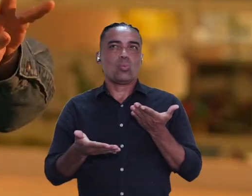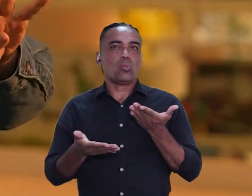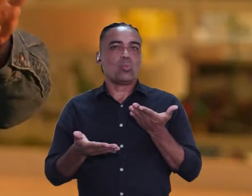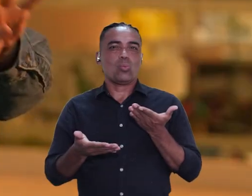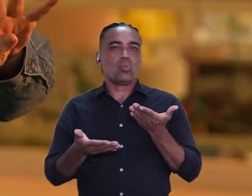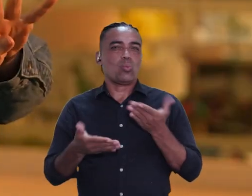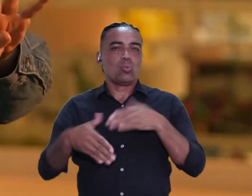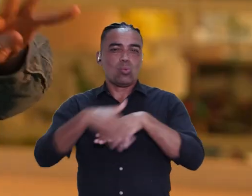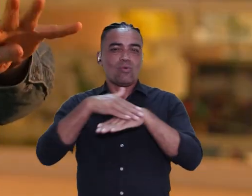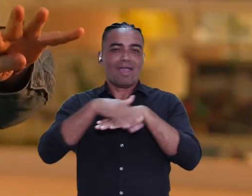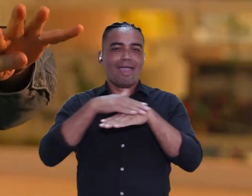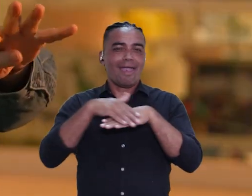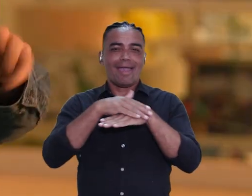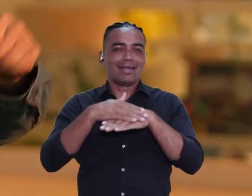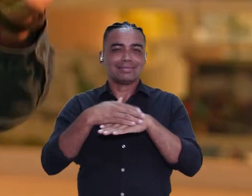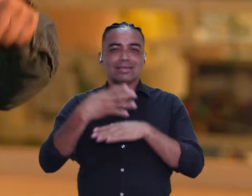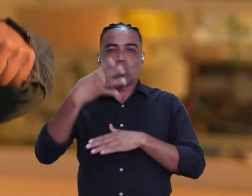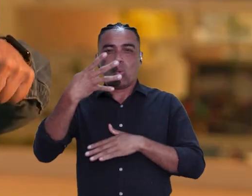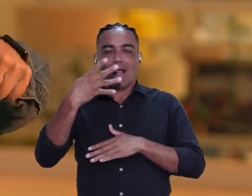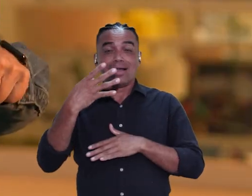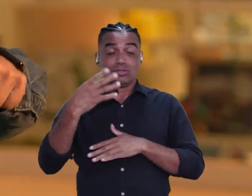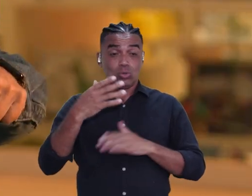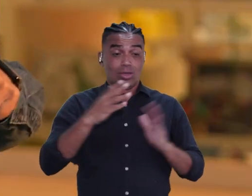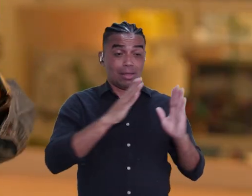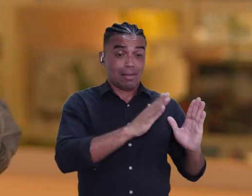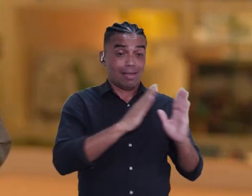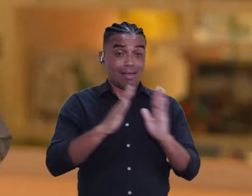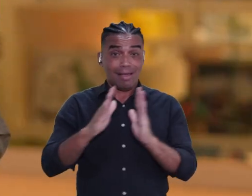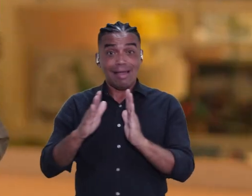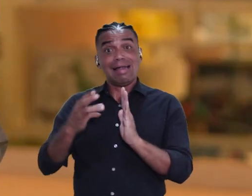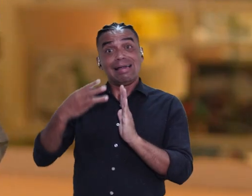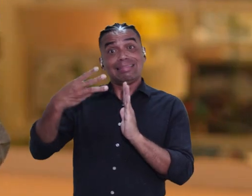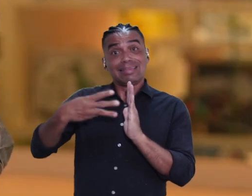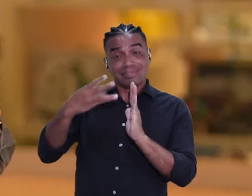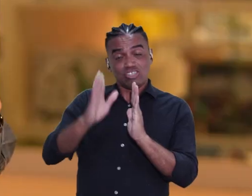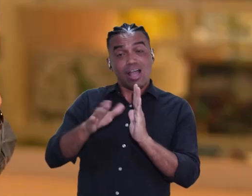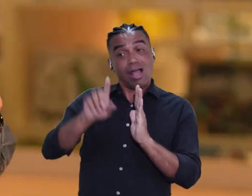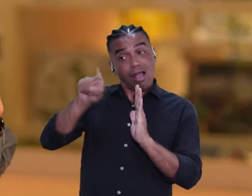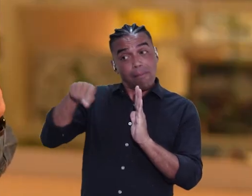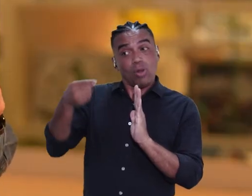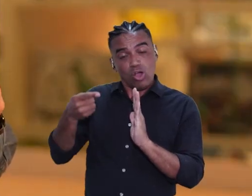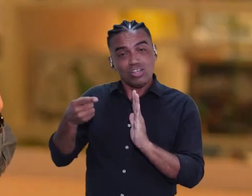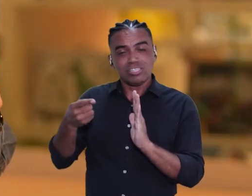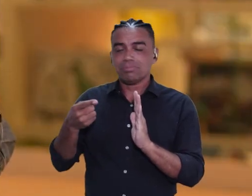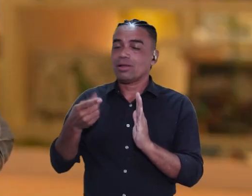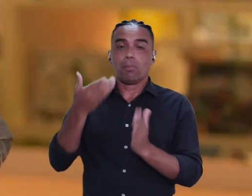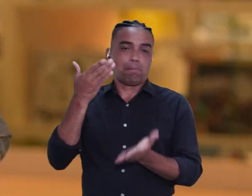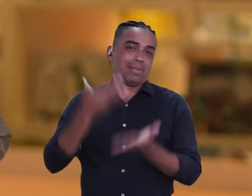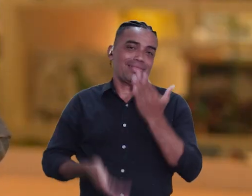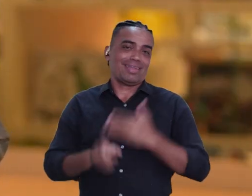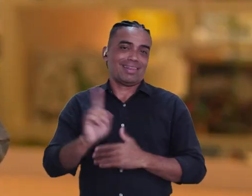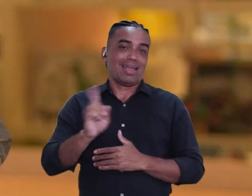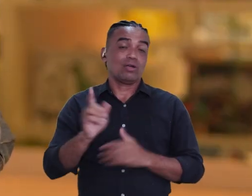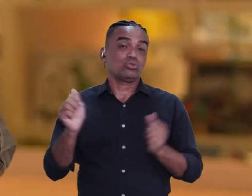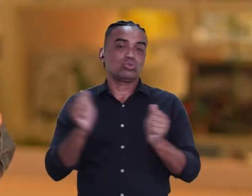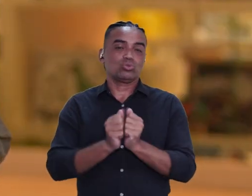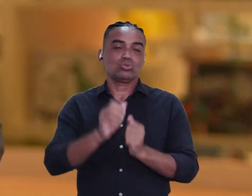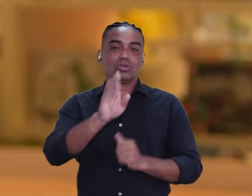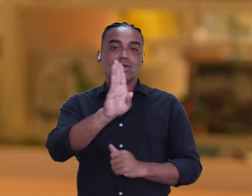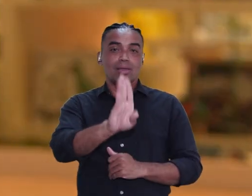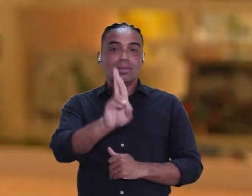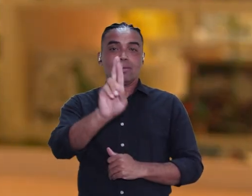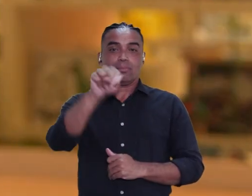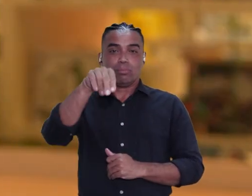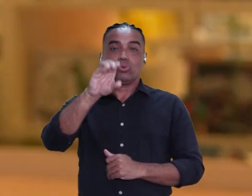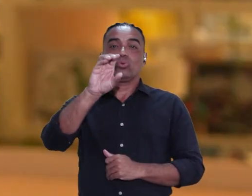4 conversas por mês. Essa aqui foi a terceira. A próxima também é imperdível, que é com Bruno